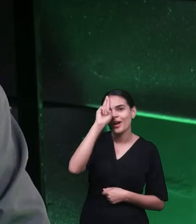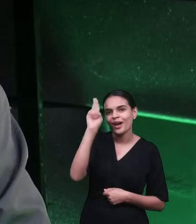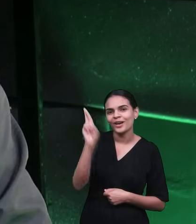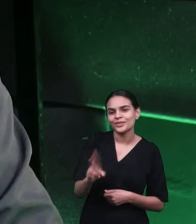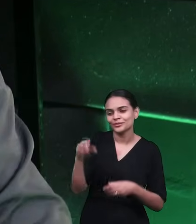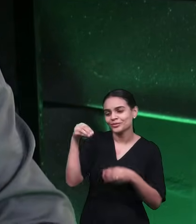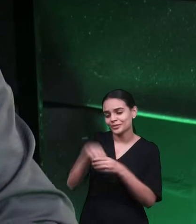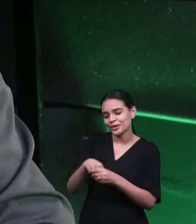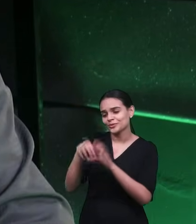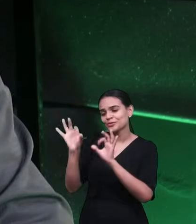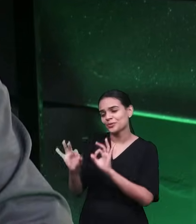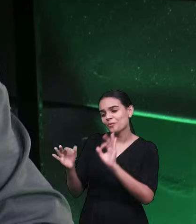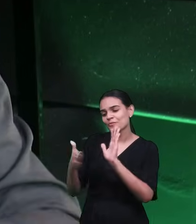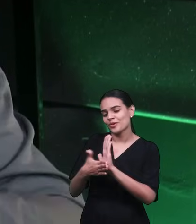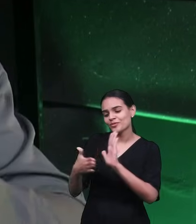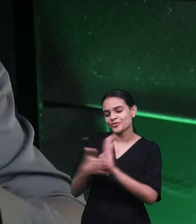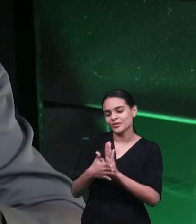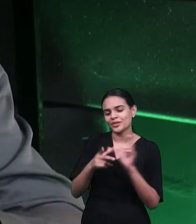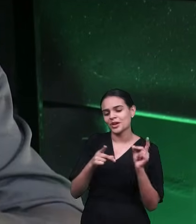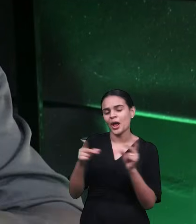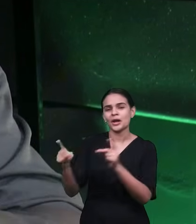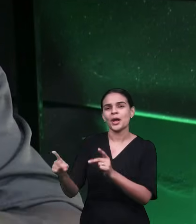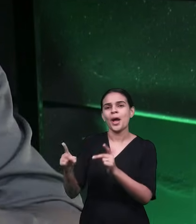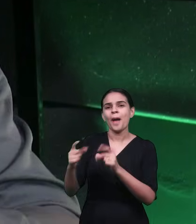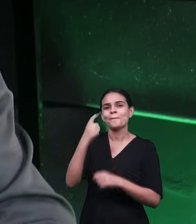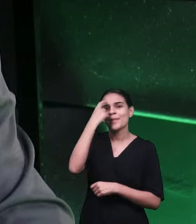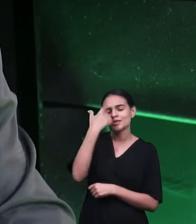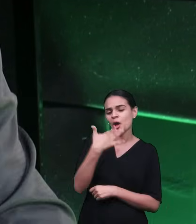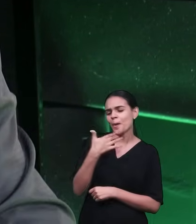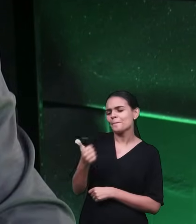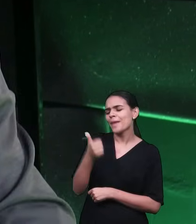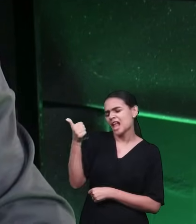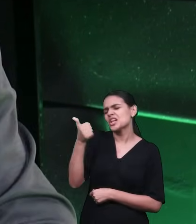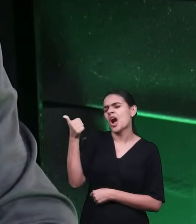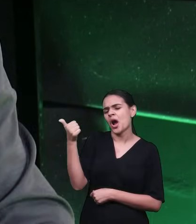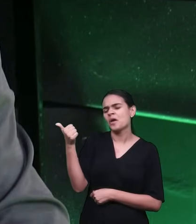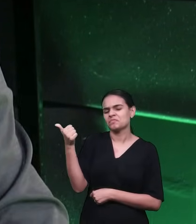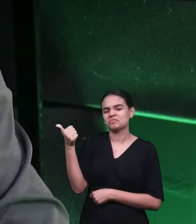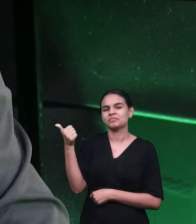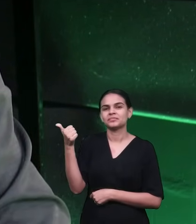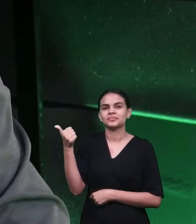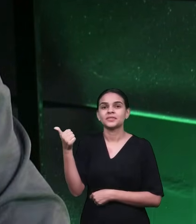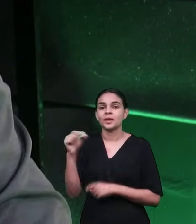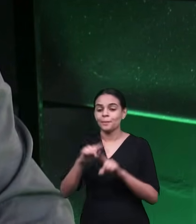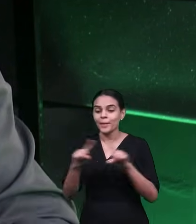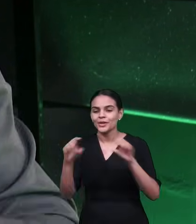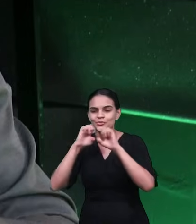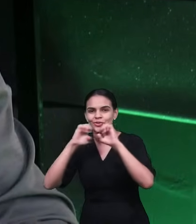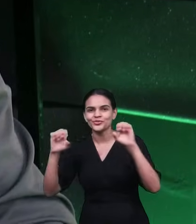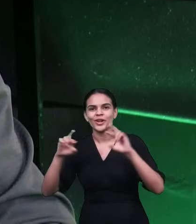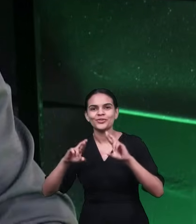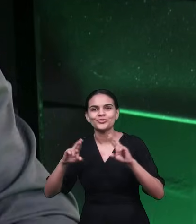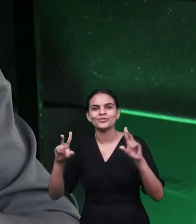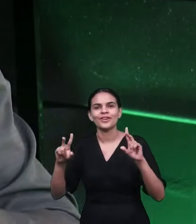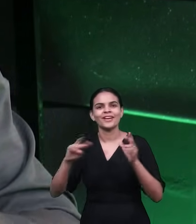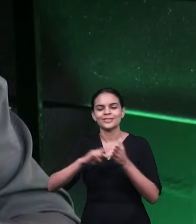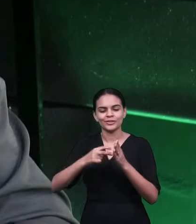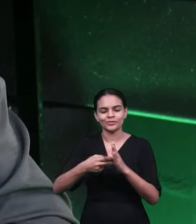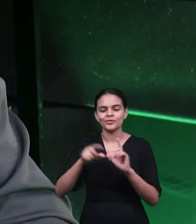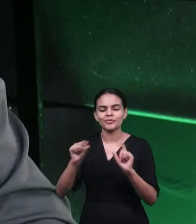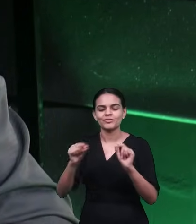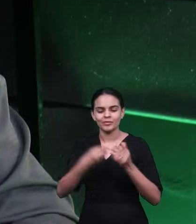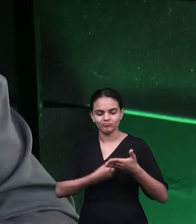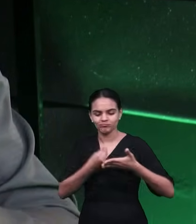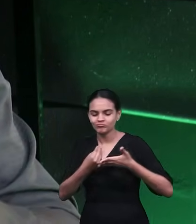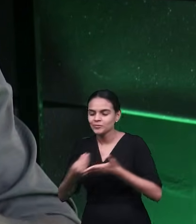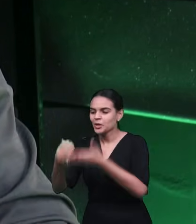eterno, né? Vamos fazer dessa maneira aqui porque vai ficar melhor. Mas não é isso, né? Porque evangelho é o quê? É uma entrega, é o projeto de